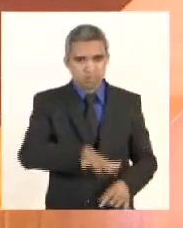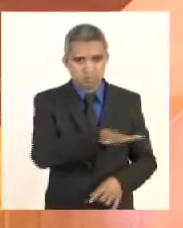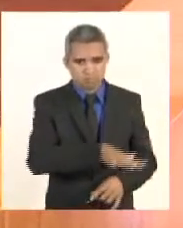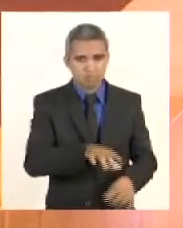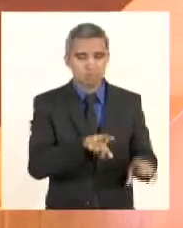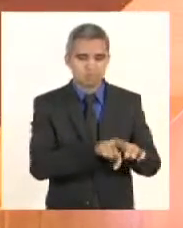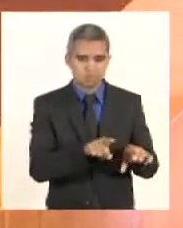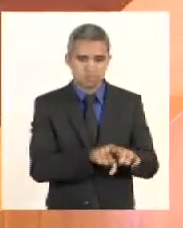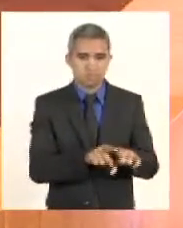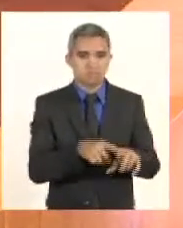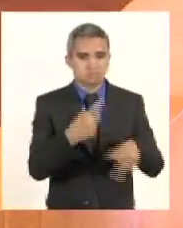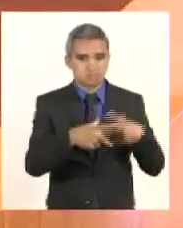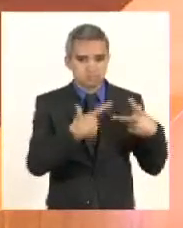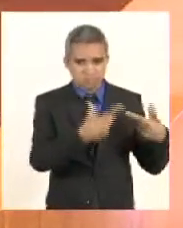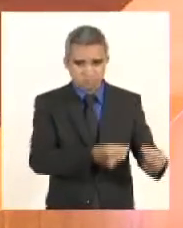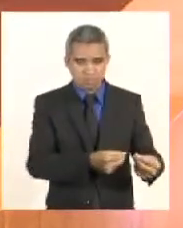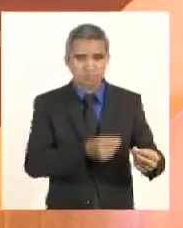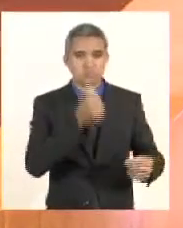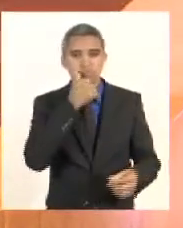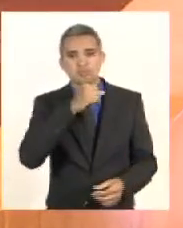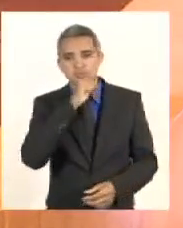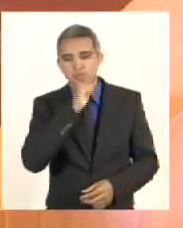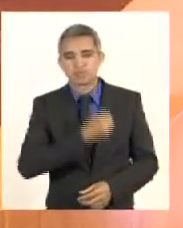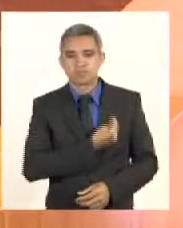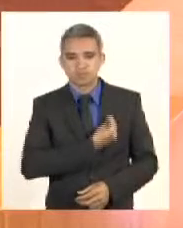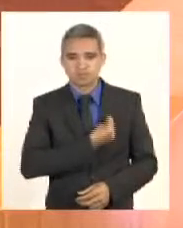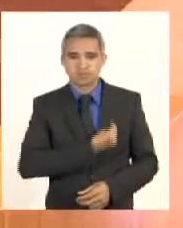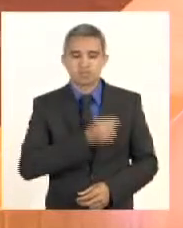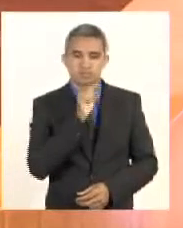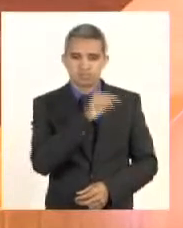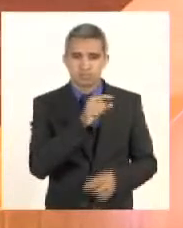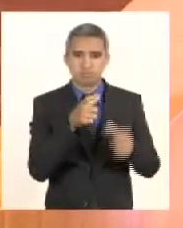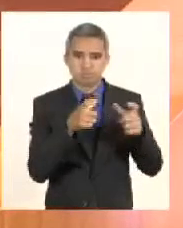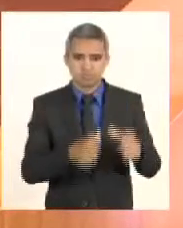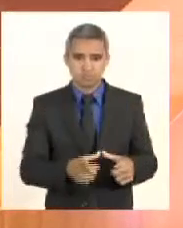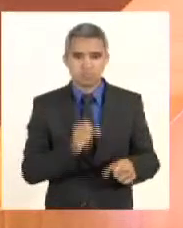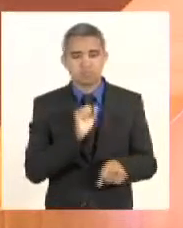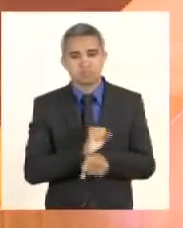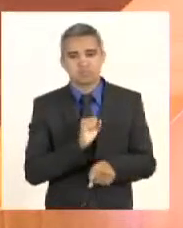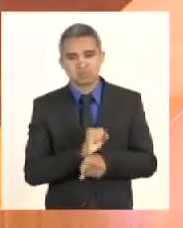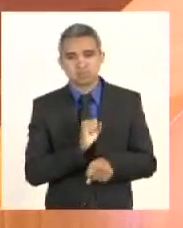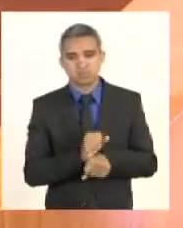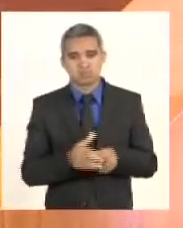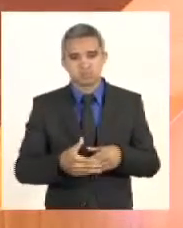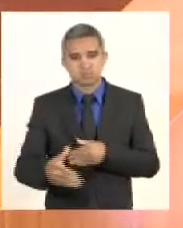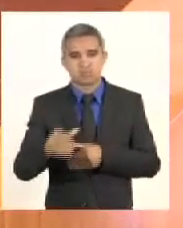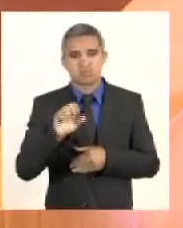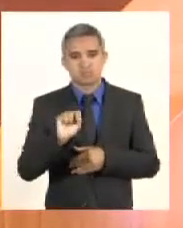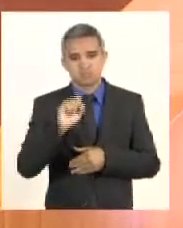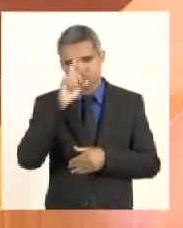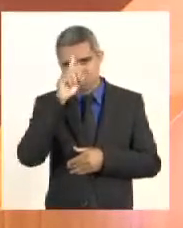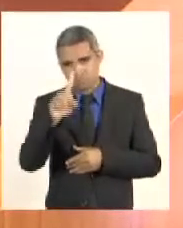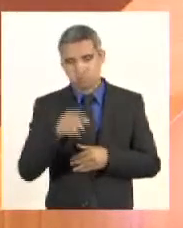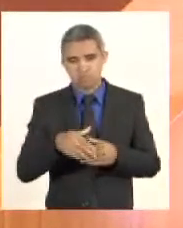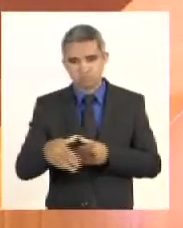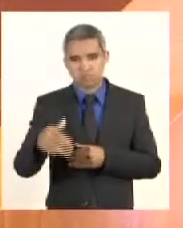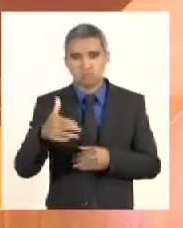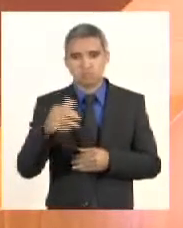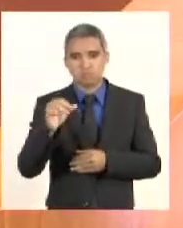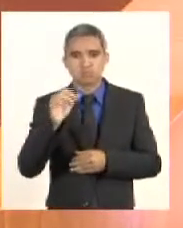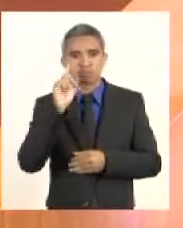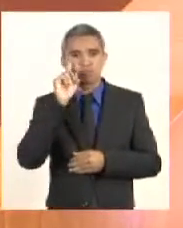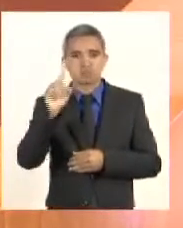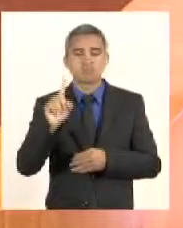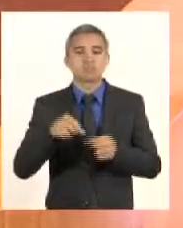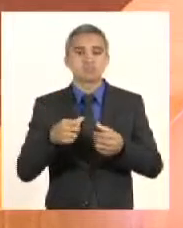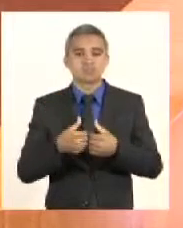para todas as mães de Esperantinópolis, que agora, daqui 8 dias ou 10 dias, estamos inaugurando o Poço Artesiano